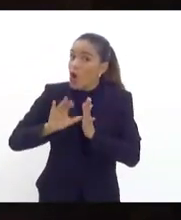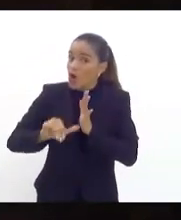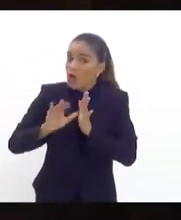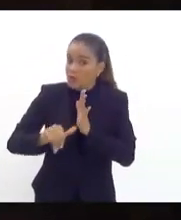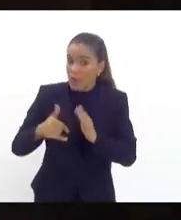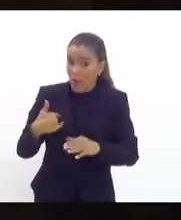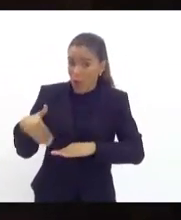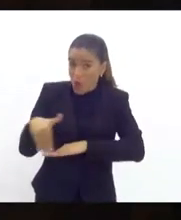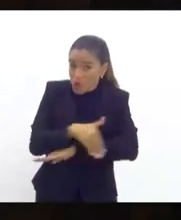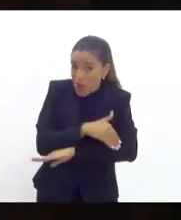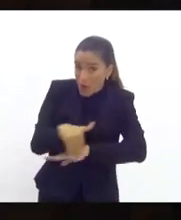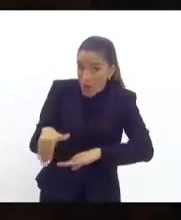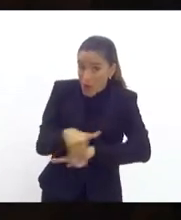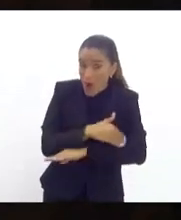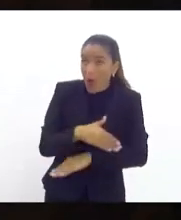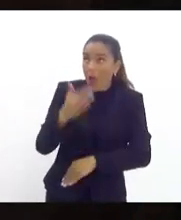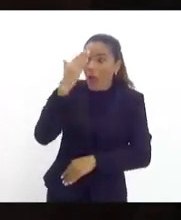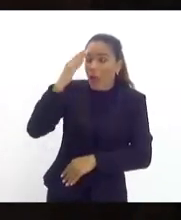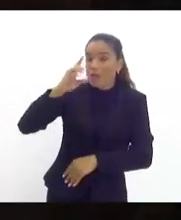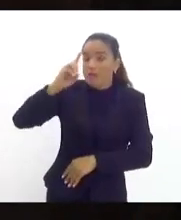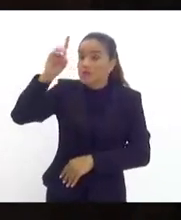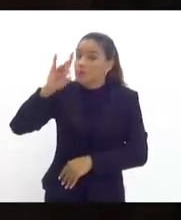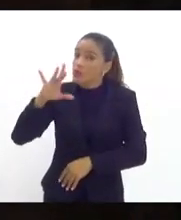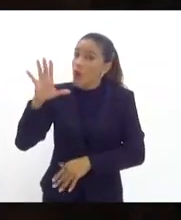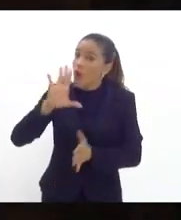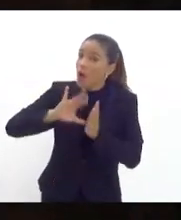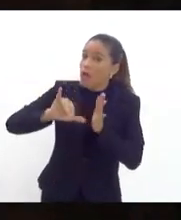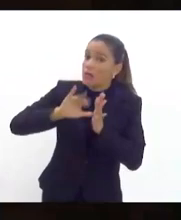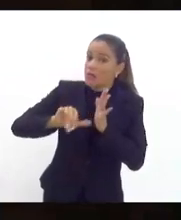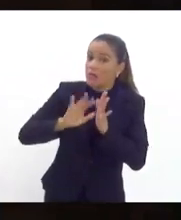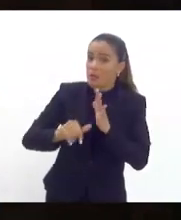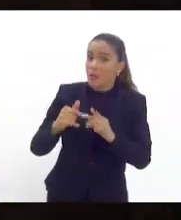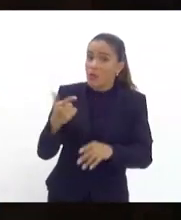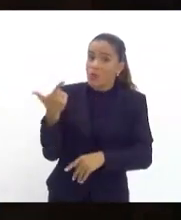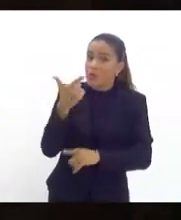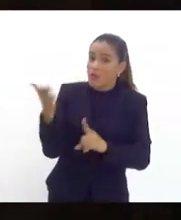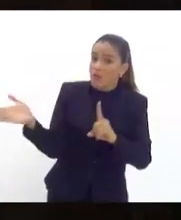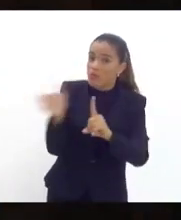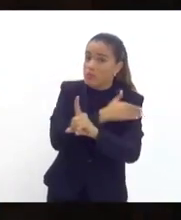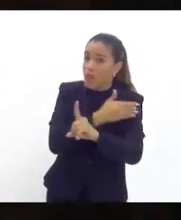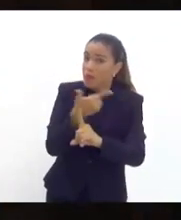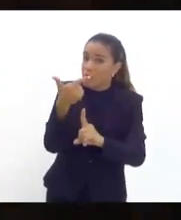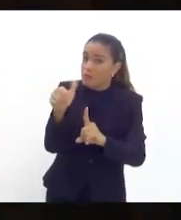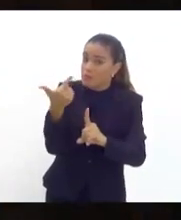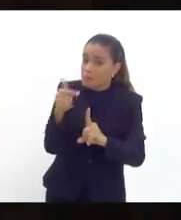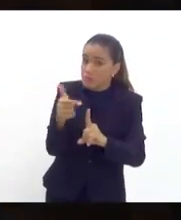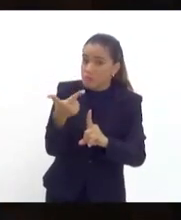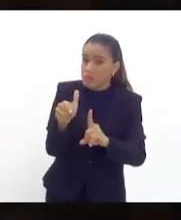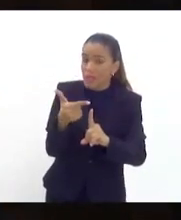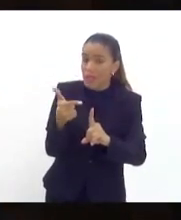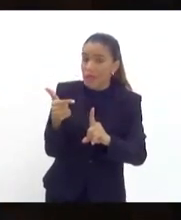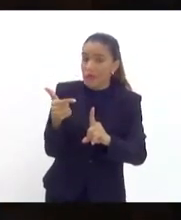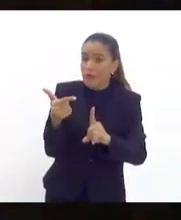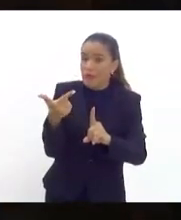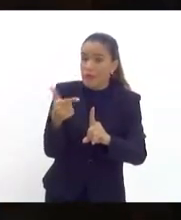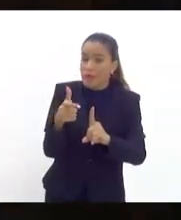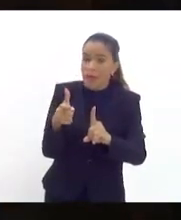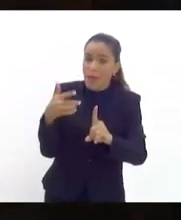rua e tem que dar Graças a Deus que a gente só foi assaltada que a gente não tomou um tapa na cara que a gente não foi machucada